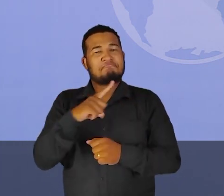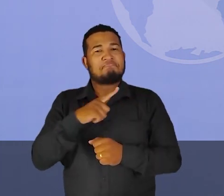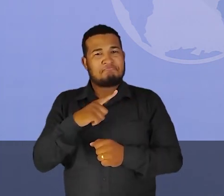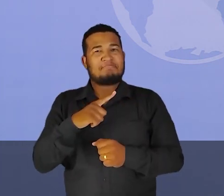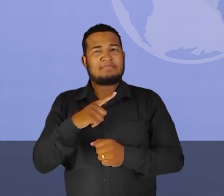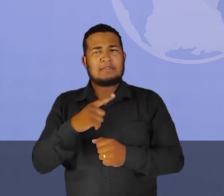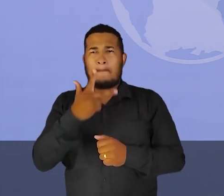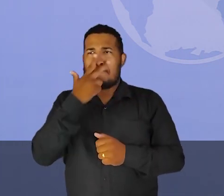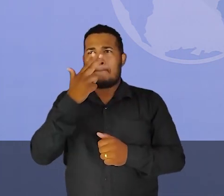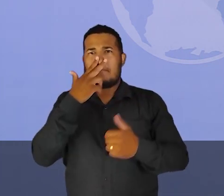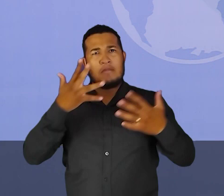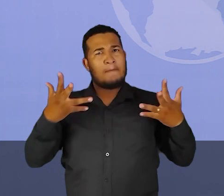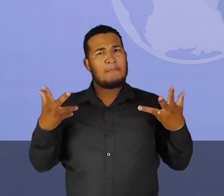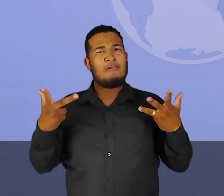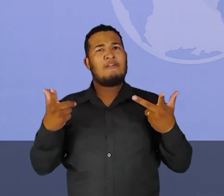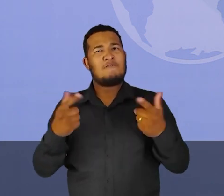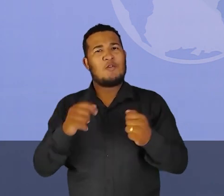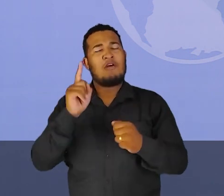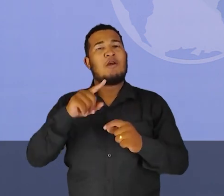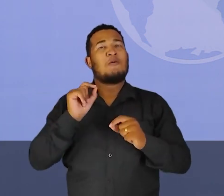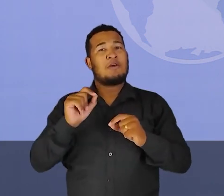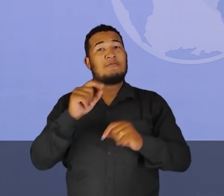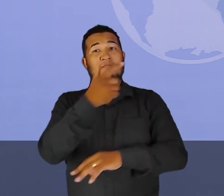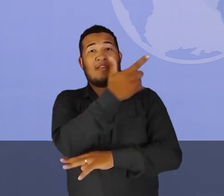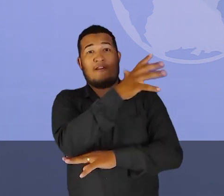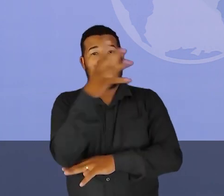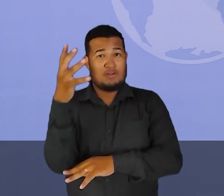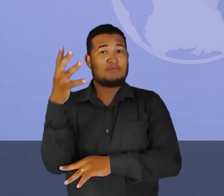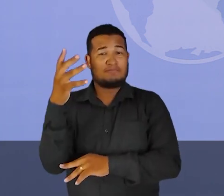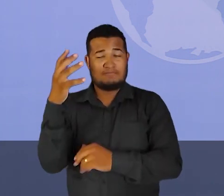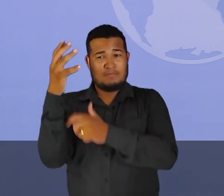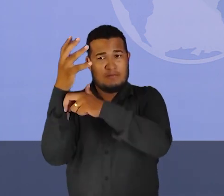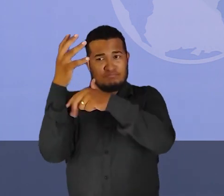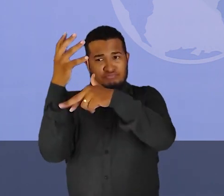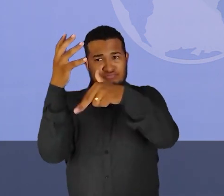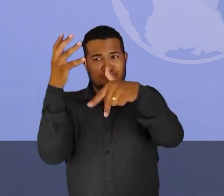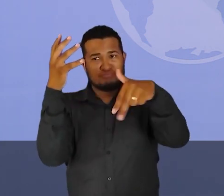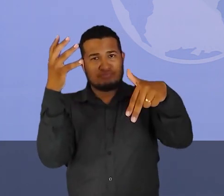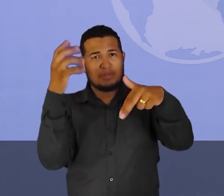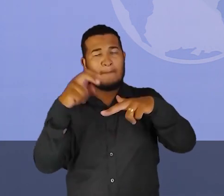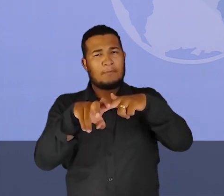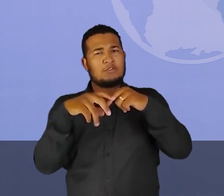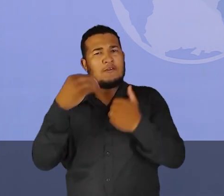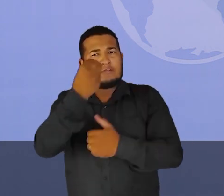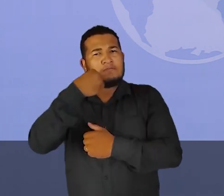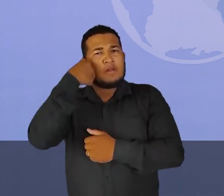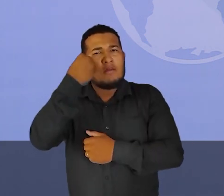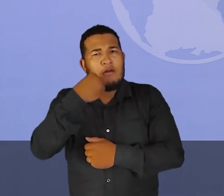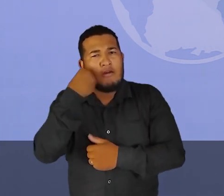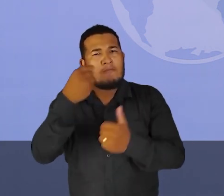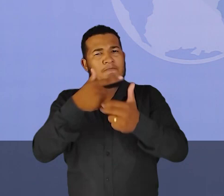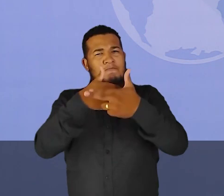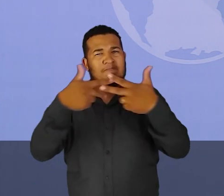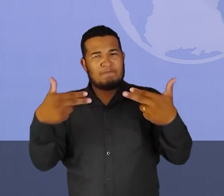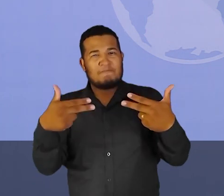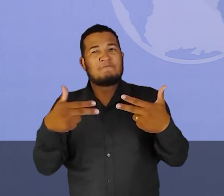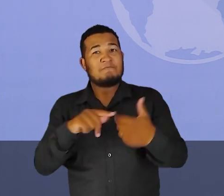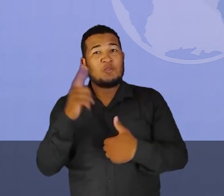tão maravilhosa que é o arvorismo. Então, você tem esse controle, quando você vai experimentar, vai vivenciar e você